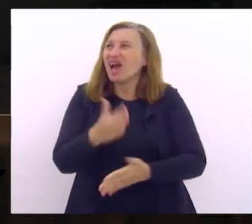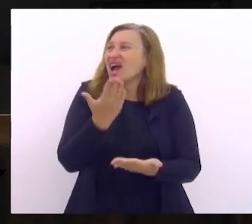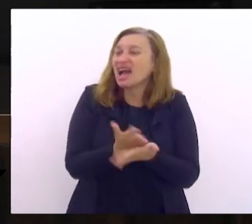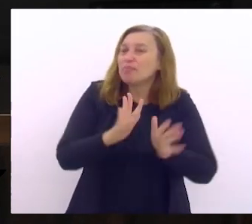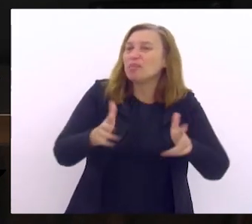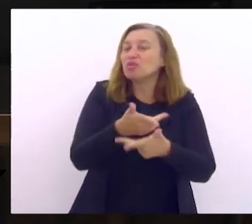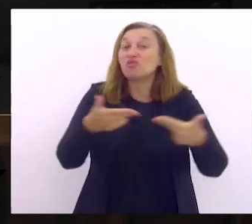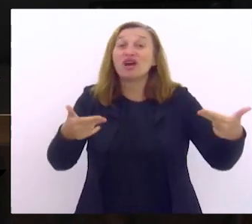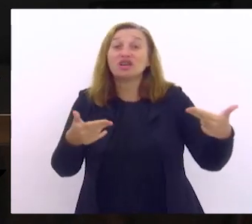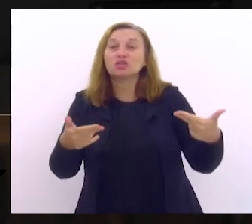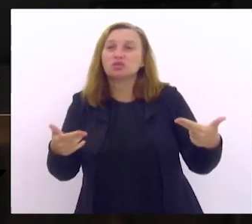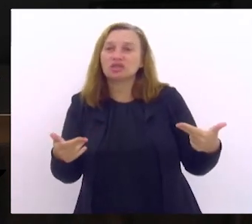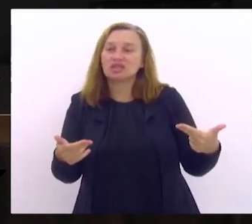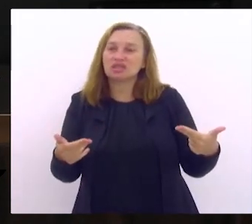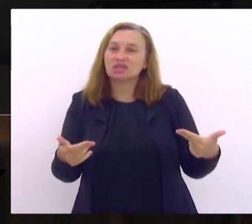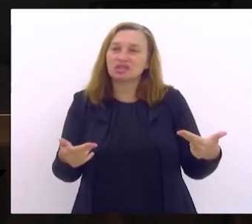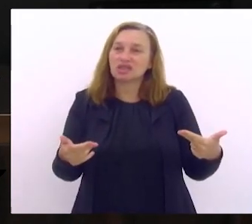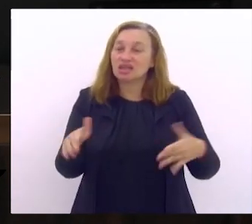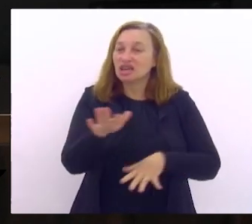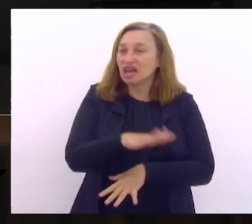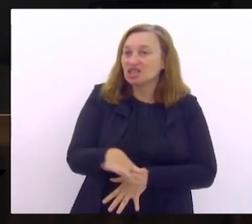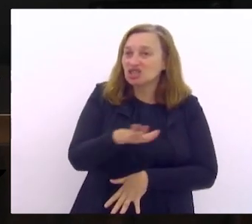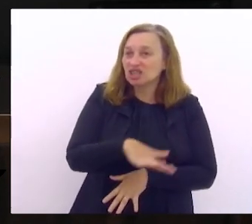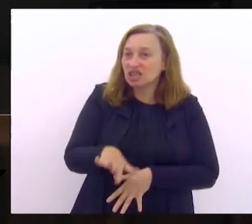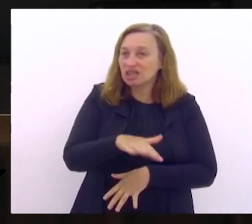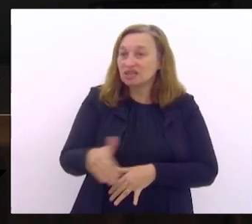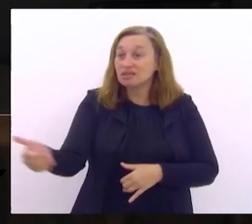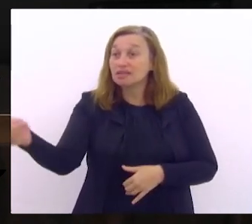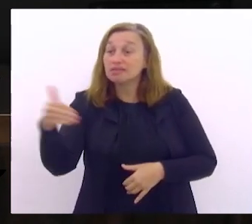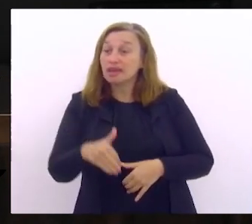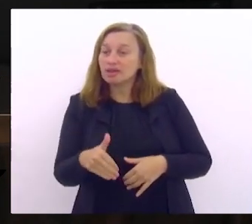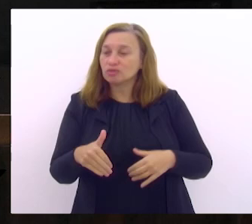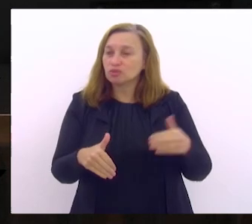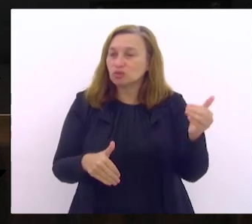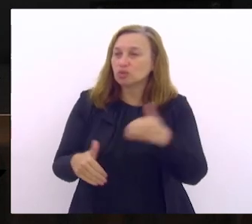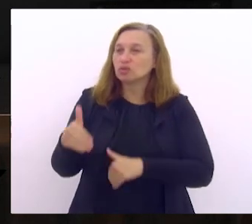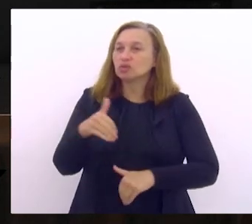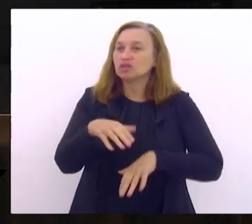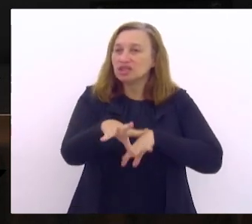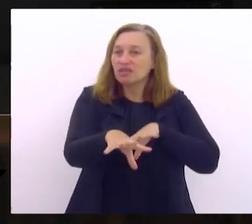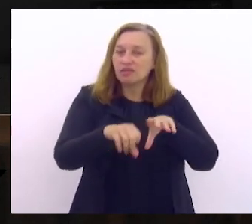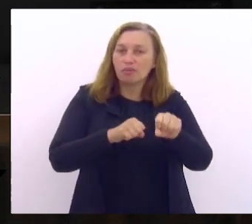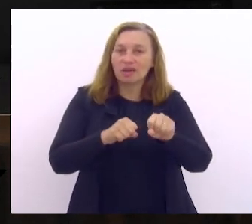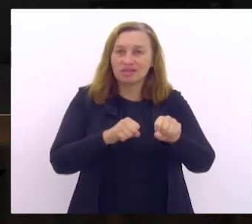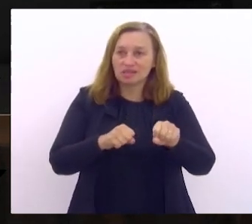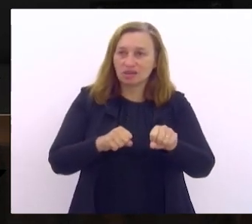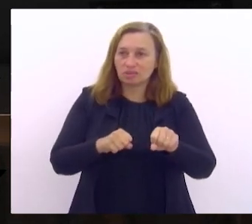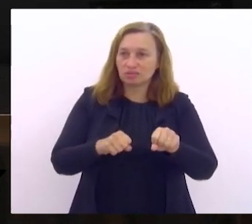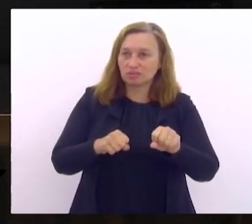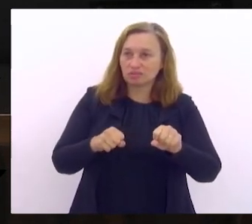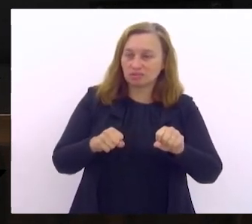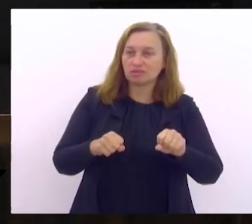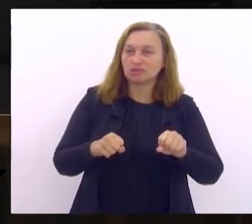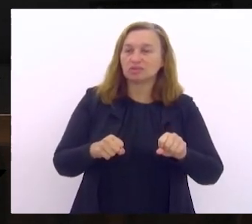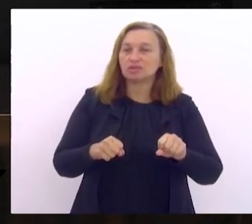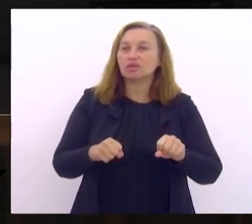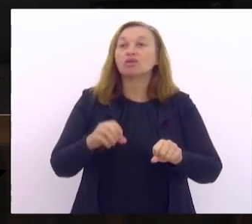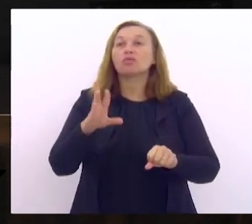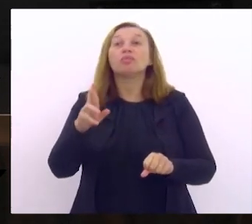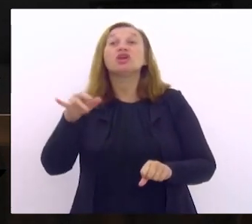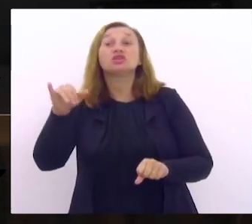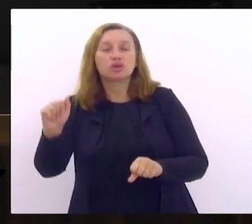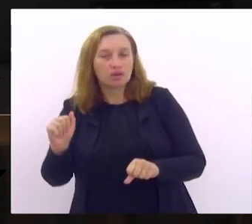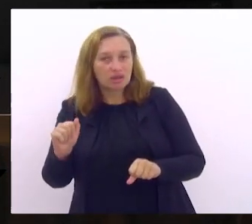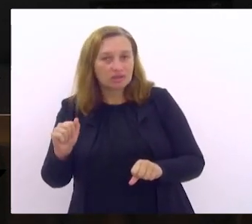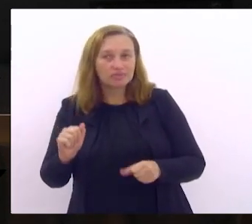traziam nossas crianças para dentro da legalidade, dentro da honestidade, na formação do caráter, como era o CIEP, como era o Célio de